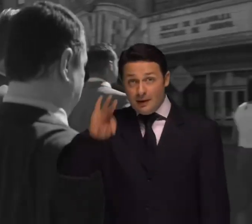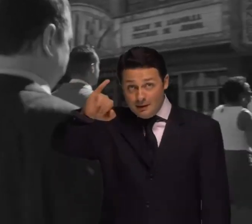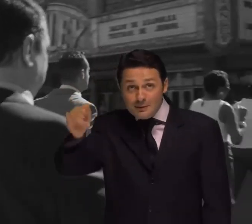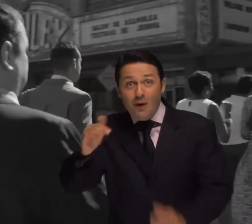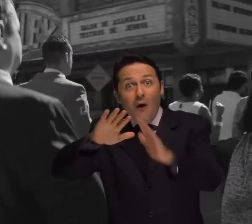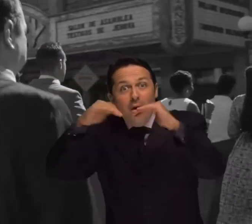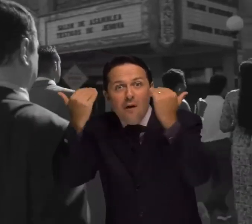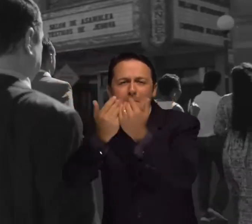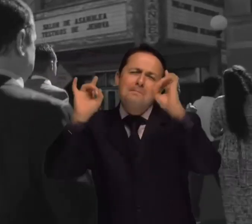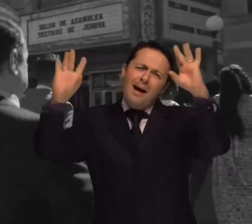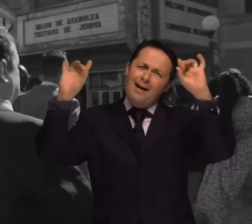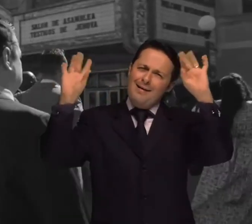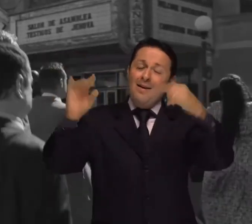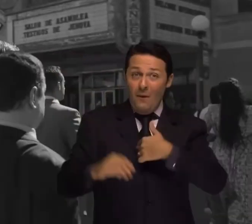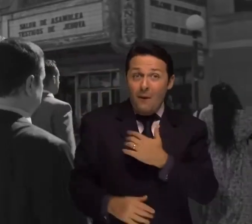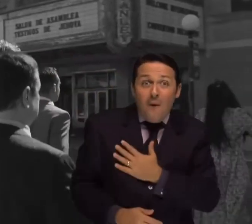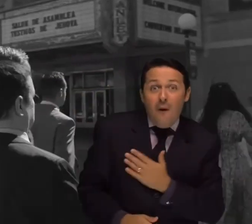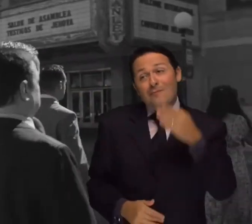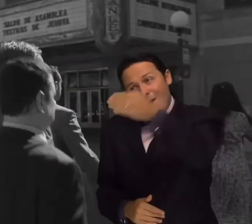Os congressos são ocasiões muito